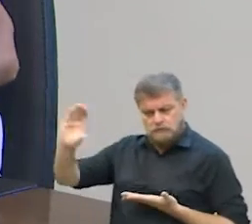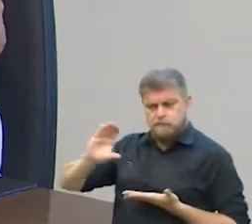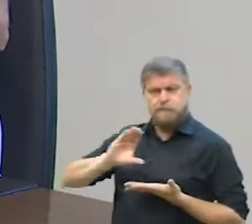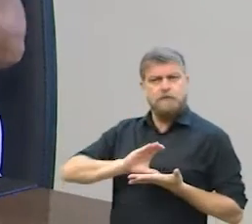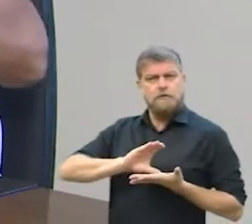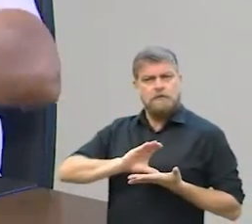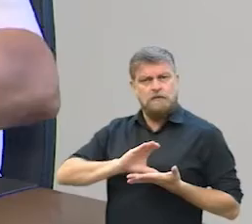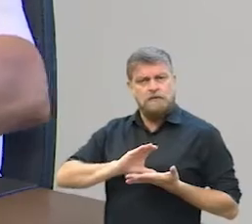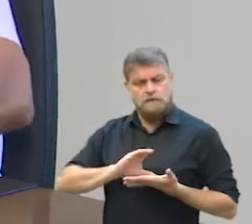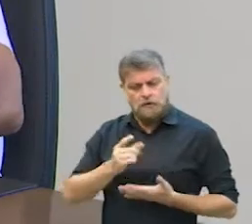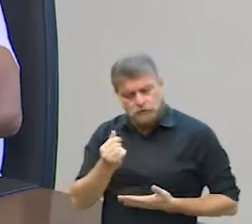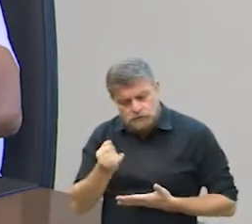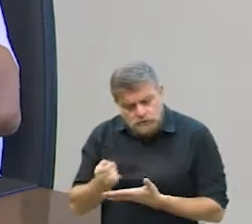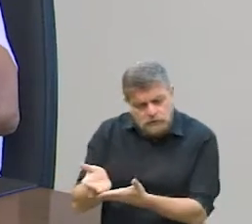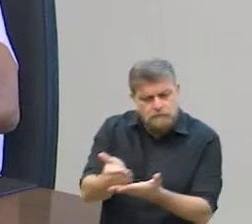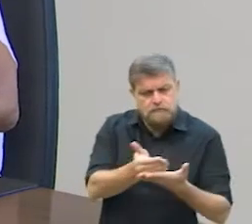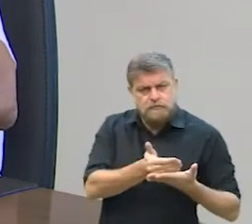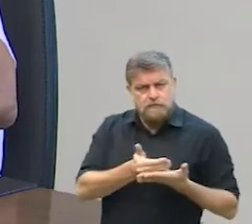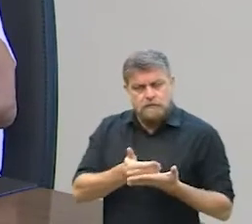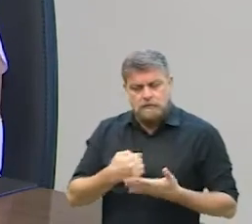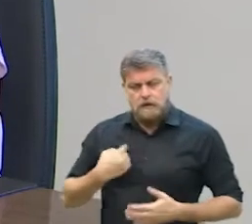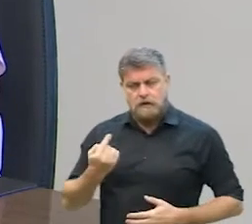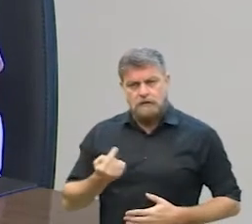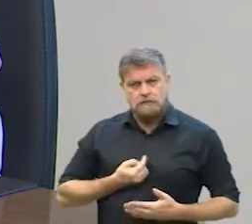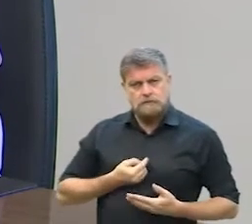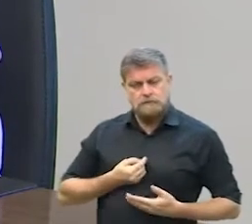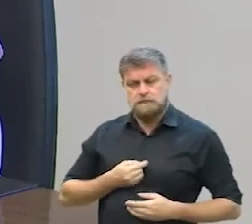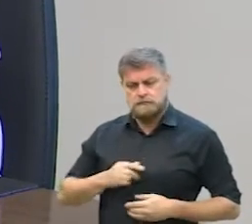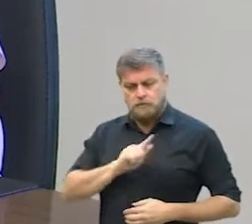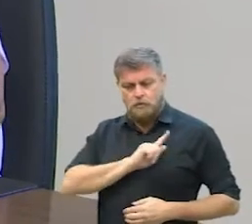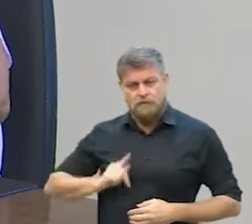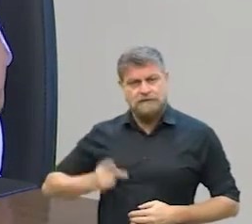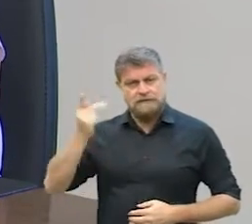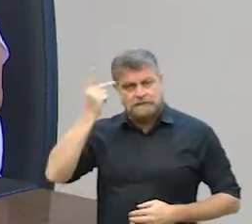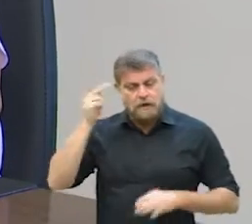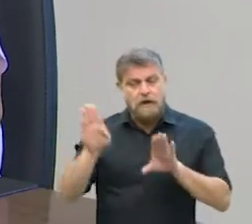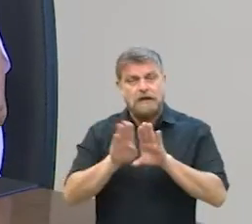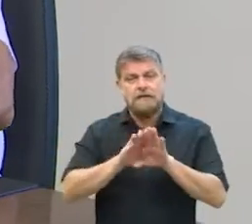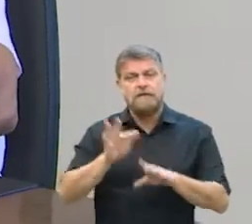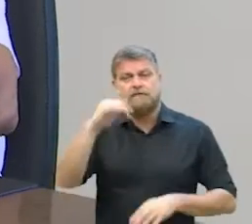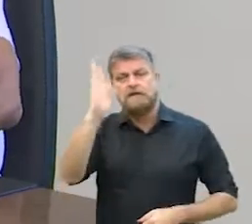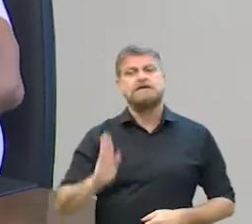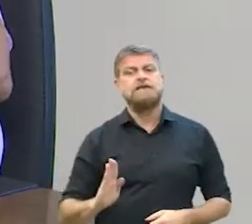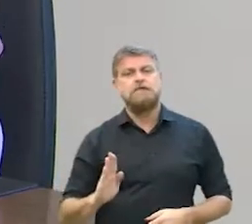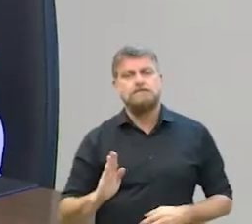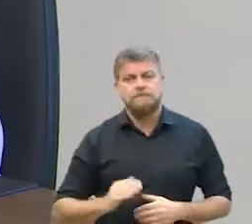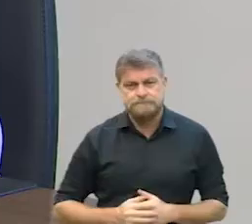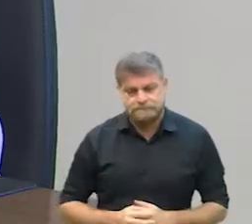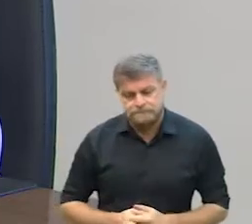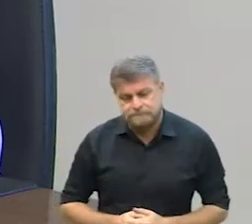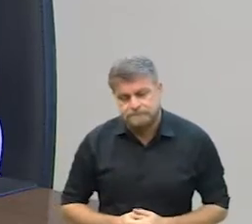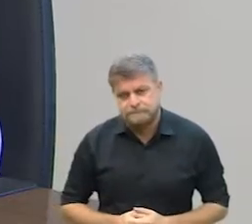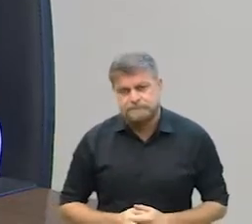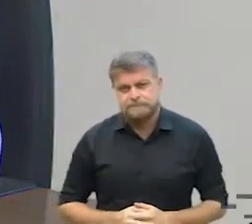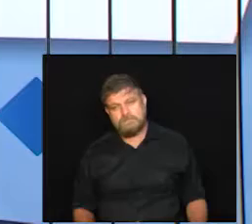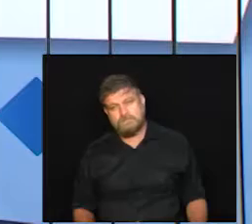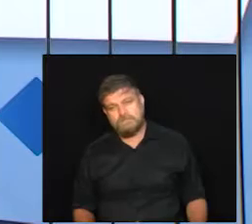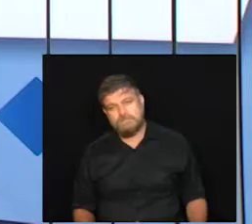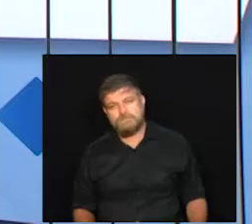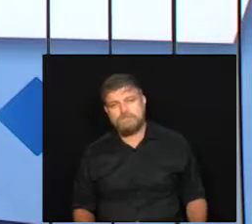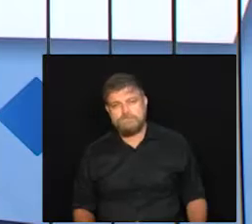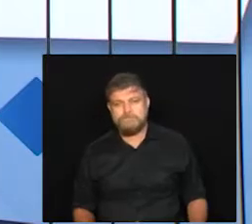ela possa ter esse retorno desses impostos que nós mandamos, tanto para o Estado como para a